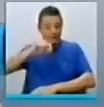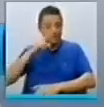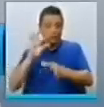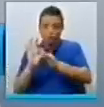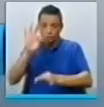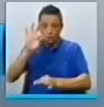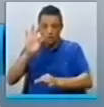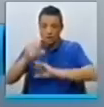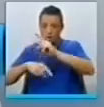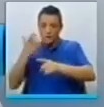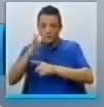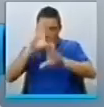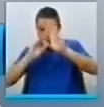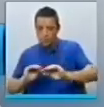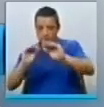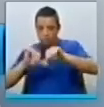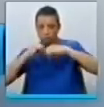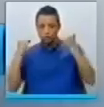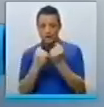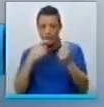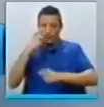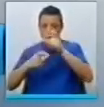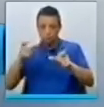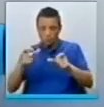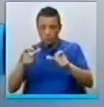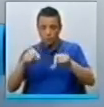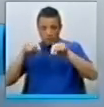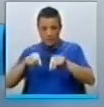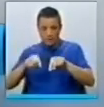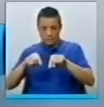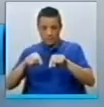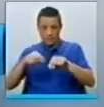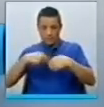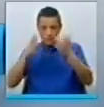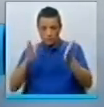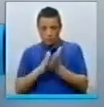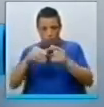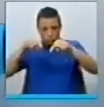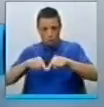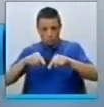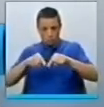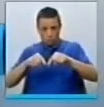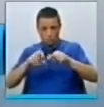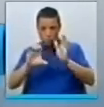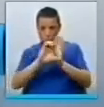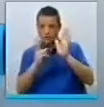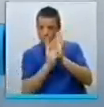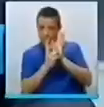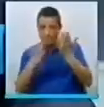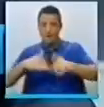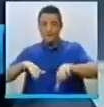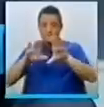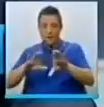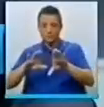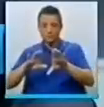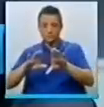realizar por exemplo formação social e humana e isto está formalizado hoje nos nossos currículos o quer diz querem melhores meninos